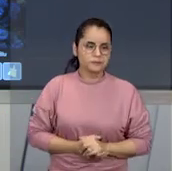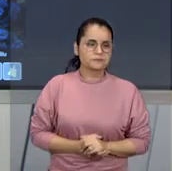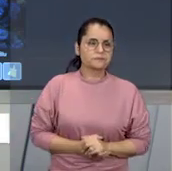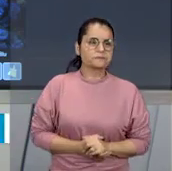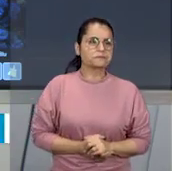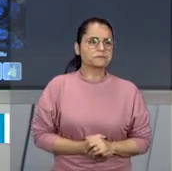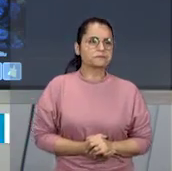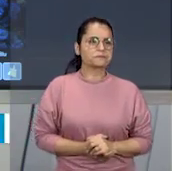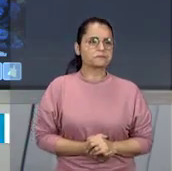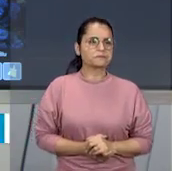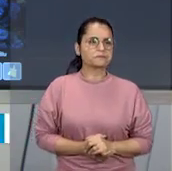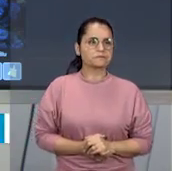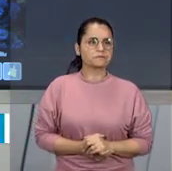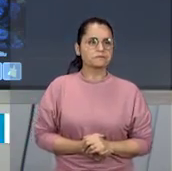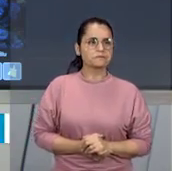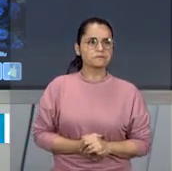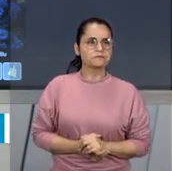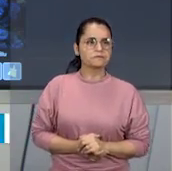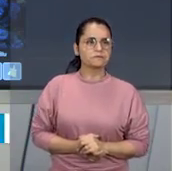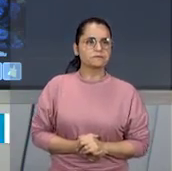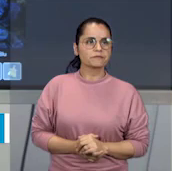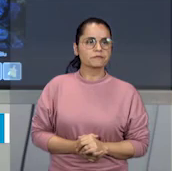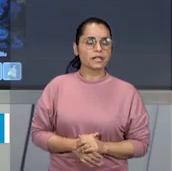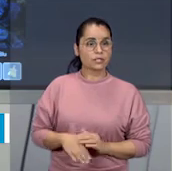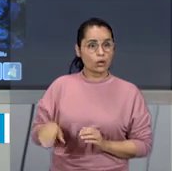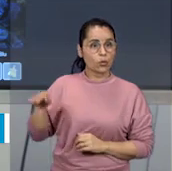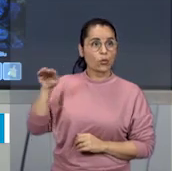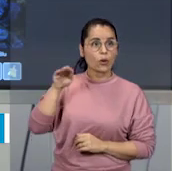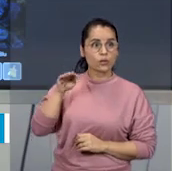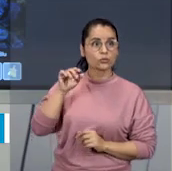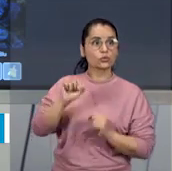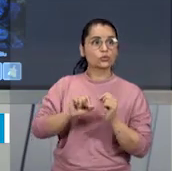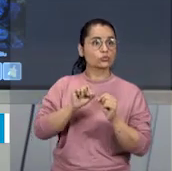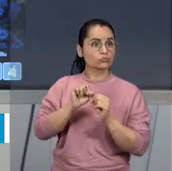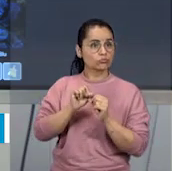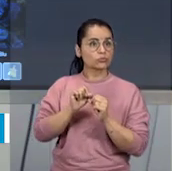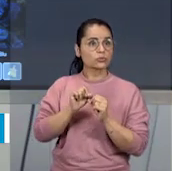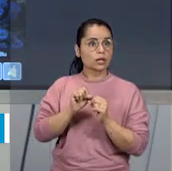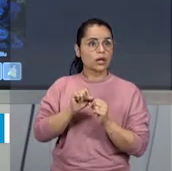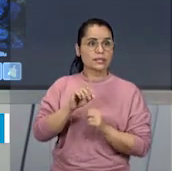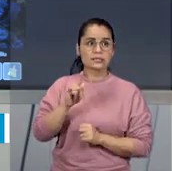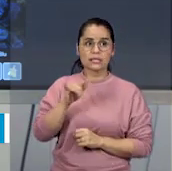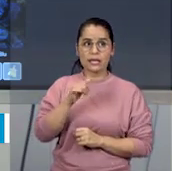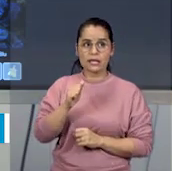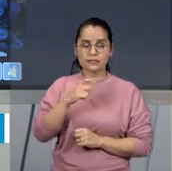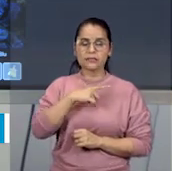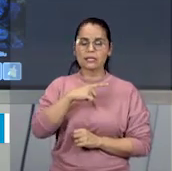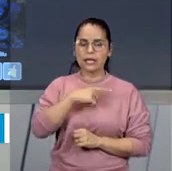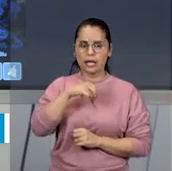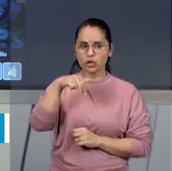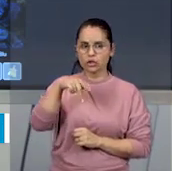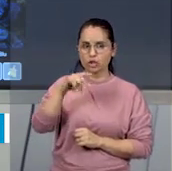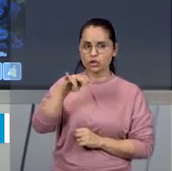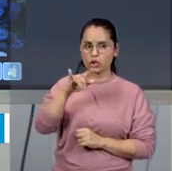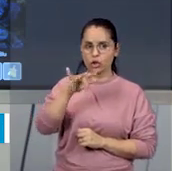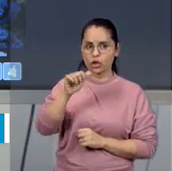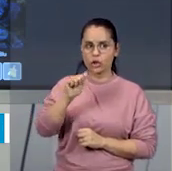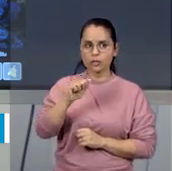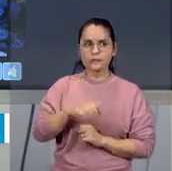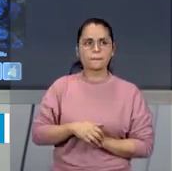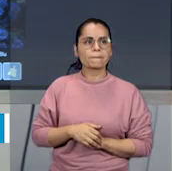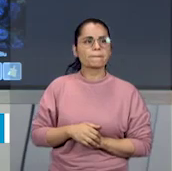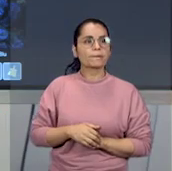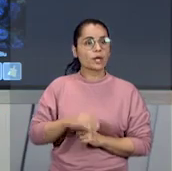Beleza? E olha só, os adultos são sésseis, presença de notocorda, cordão